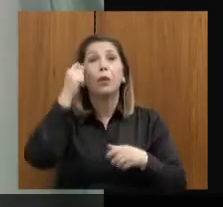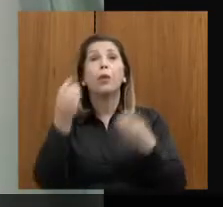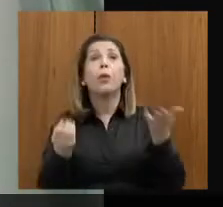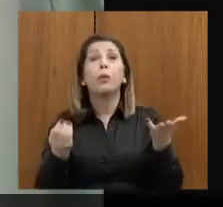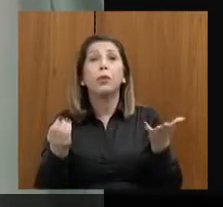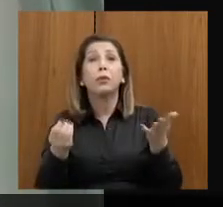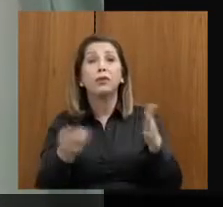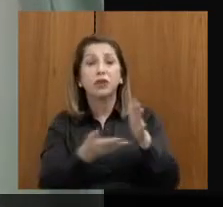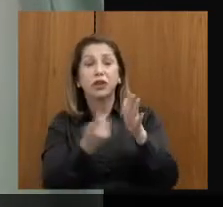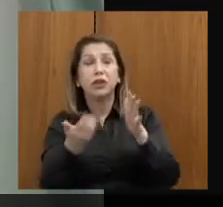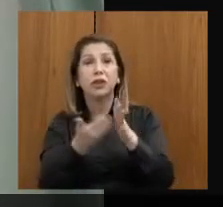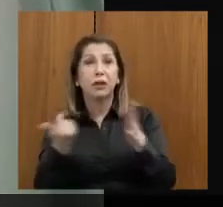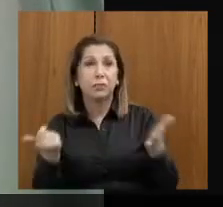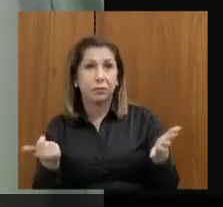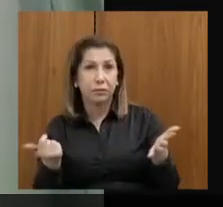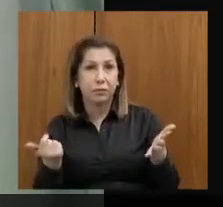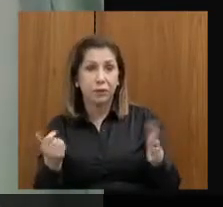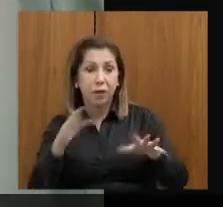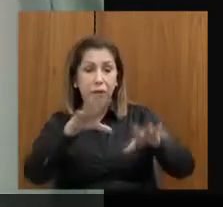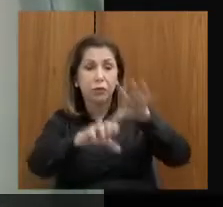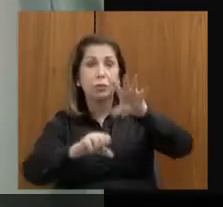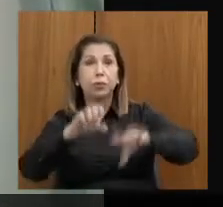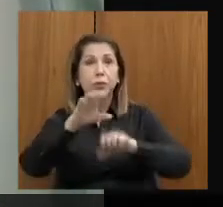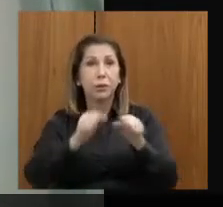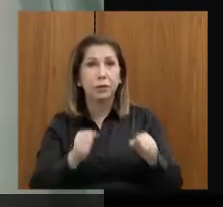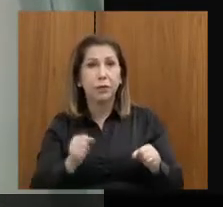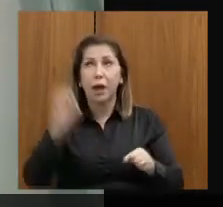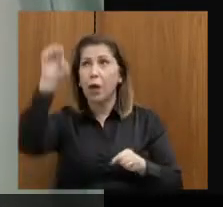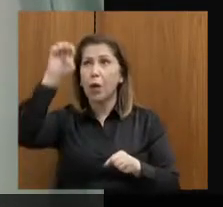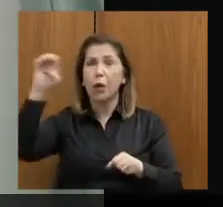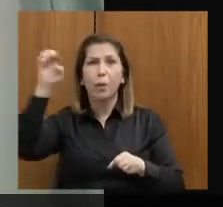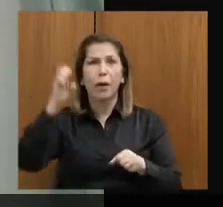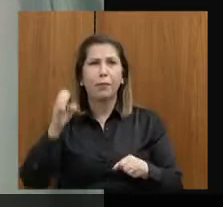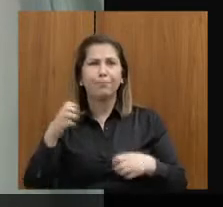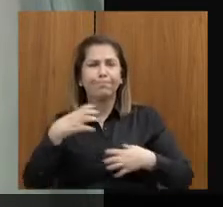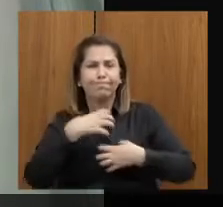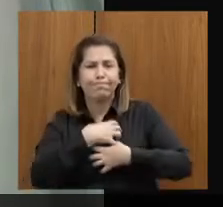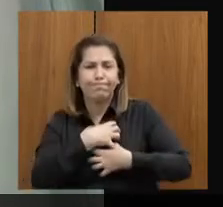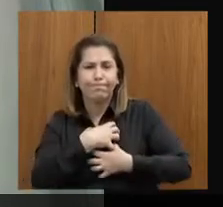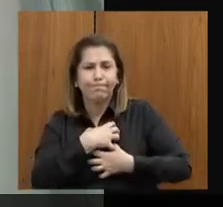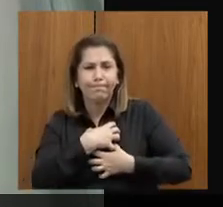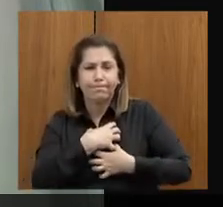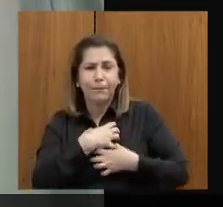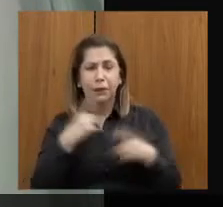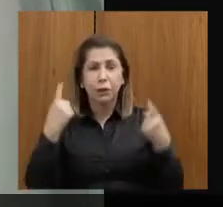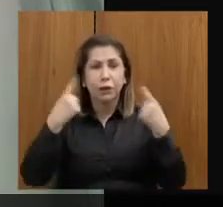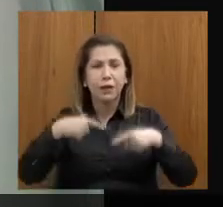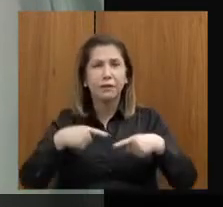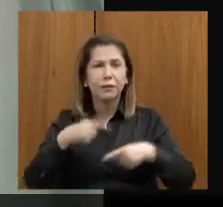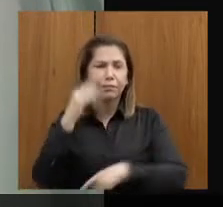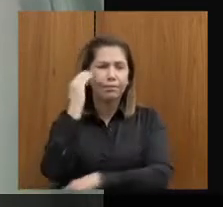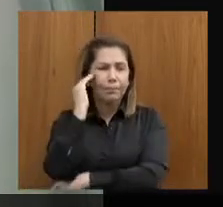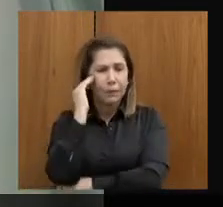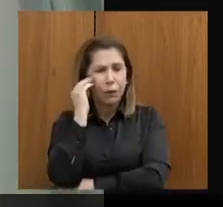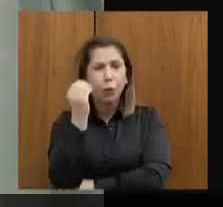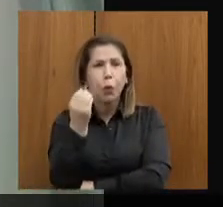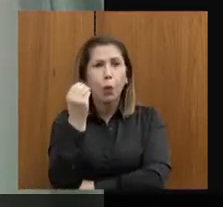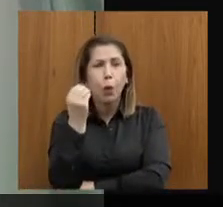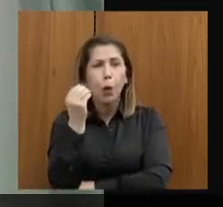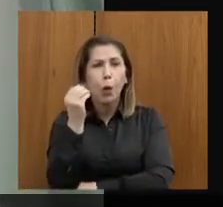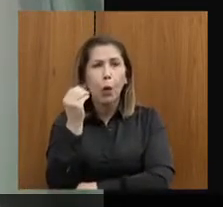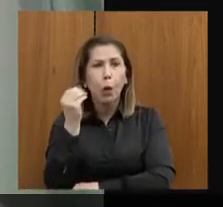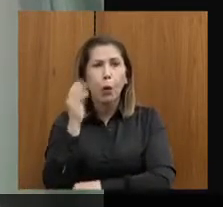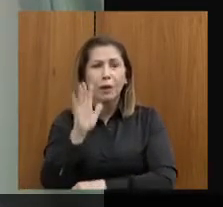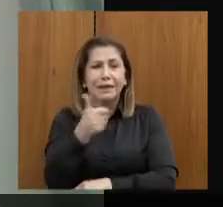porque tipo assim não deixa realmente assim chocada tem indignada ainda fizer desafia saber que passar